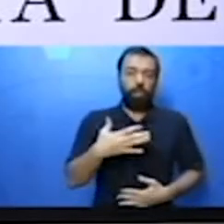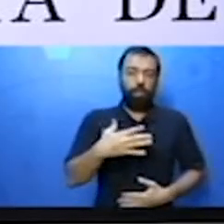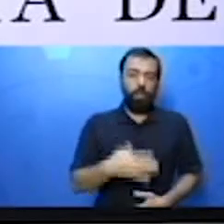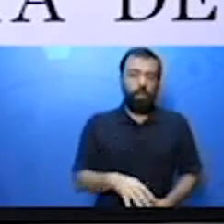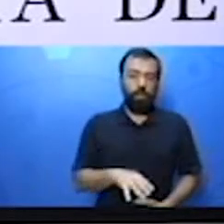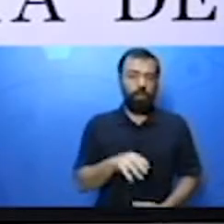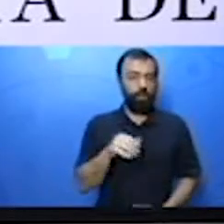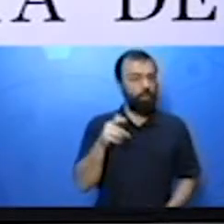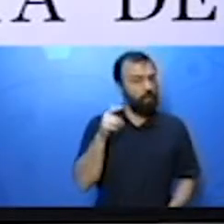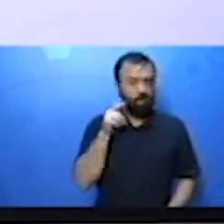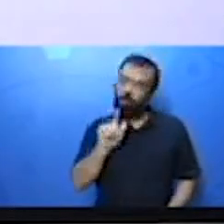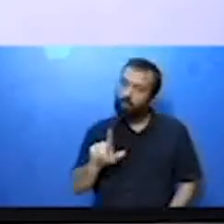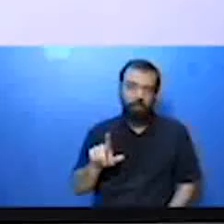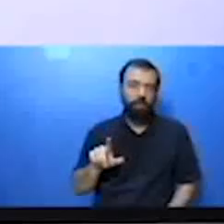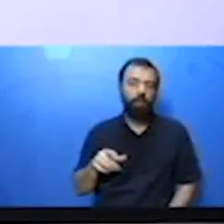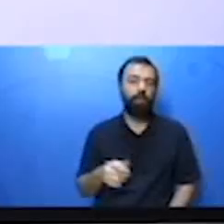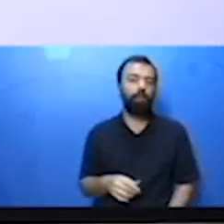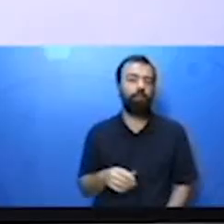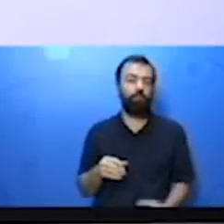hospital.